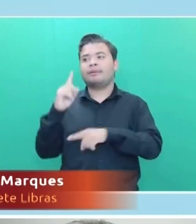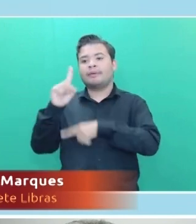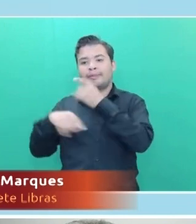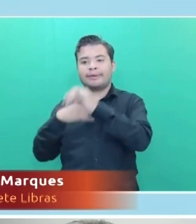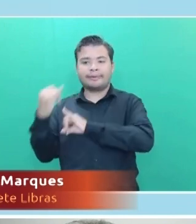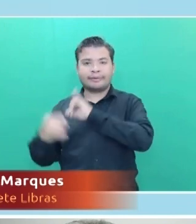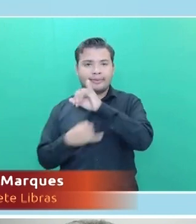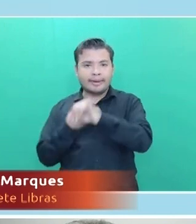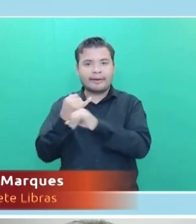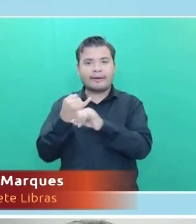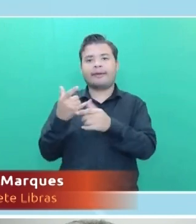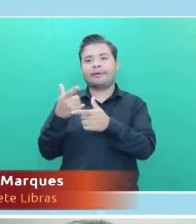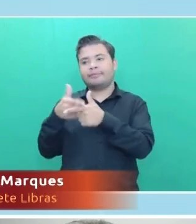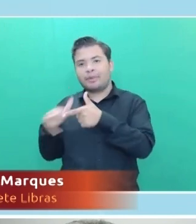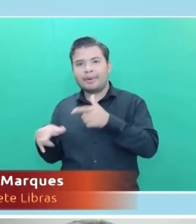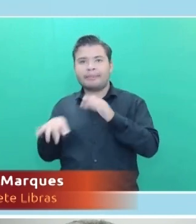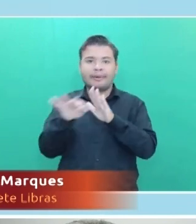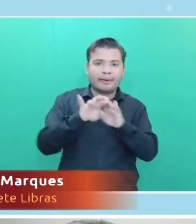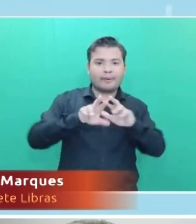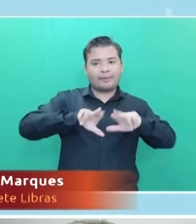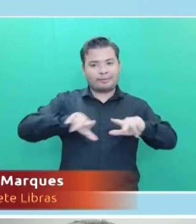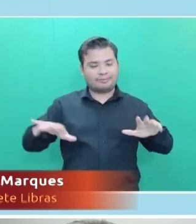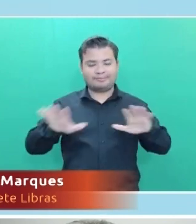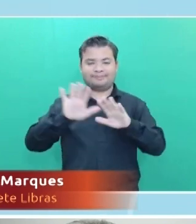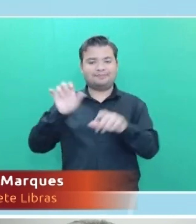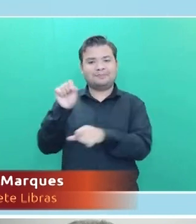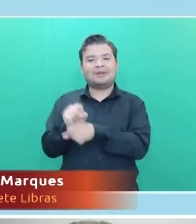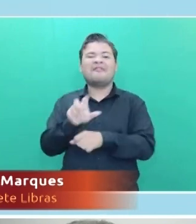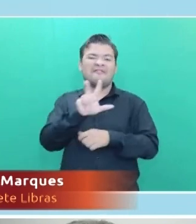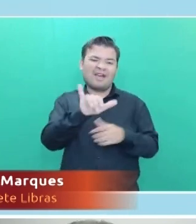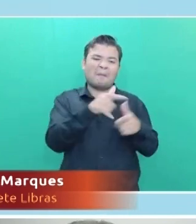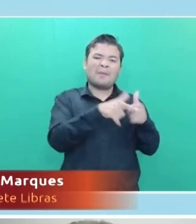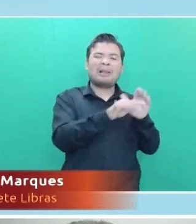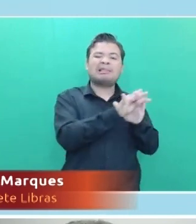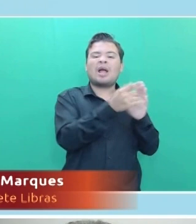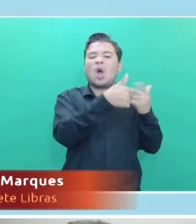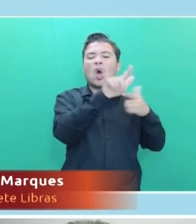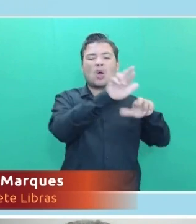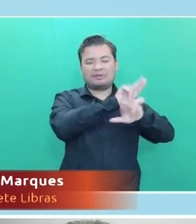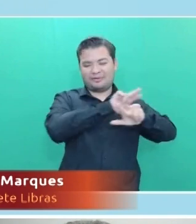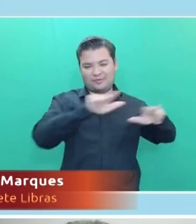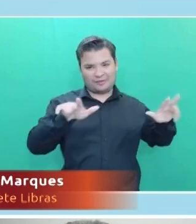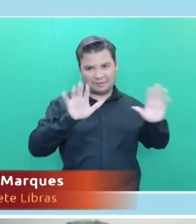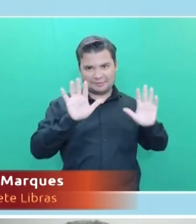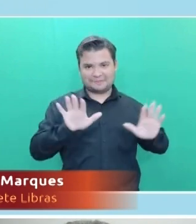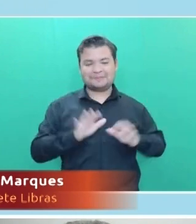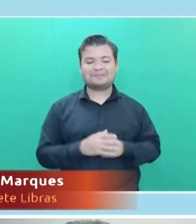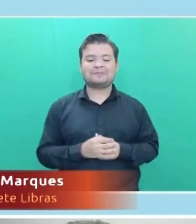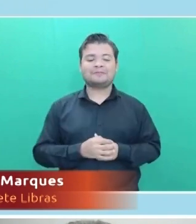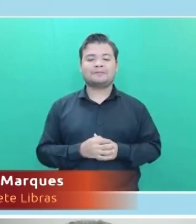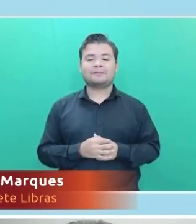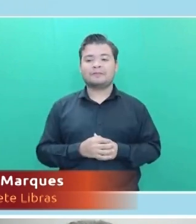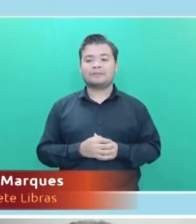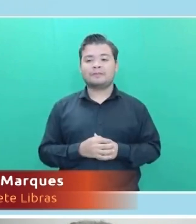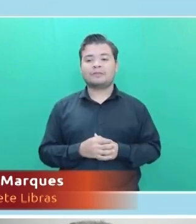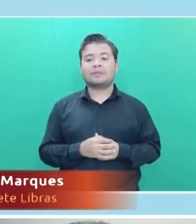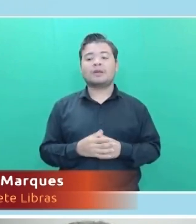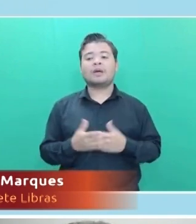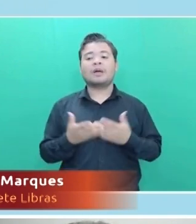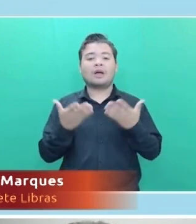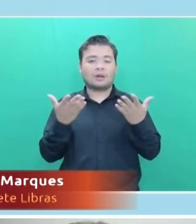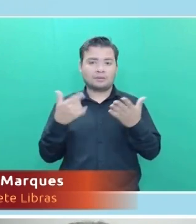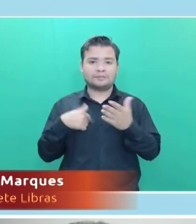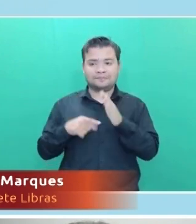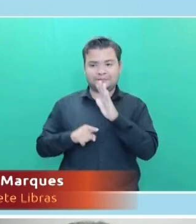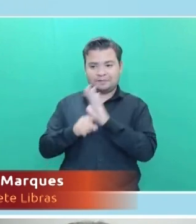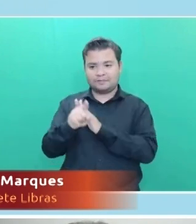problemas técnicos, né? A gente vai ter outros problemas técnicos quando a gente voltar para o ao vivo. Bom, vou passar a palavra para o Daniel,